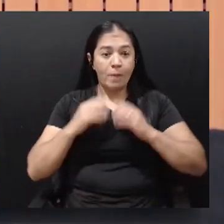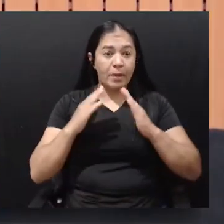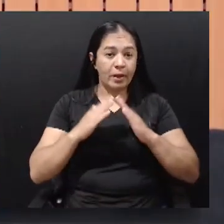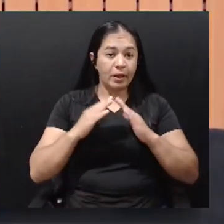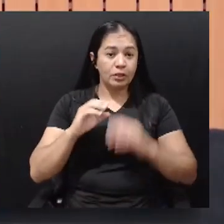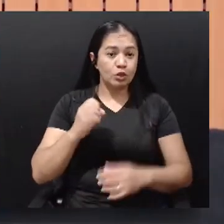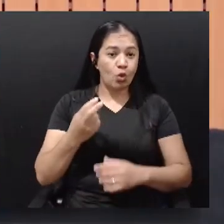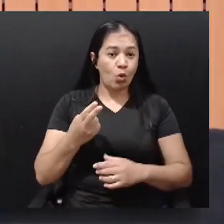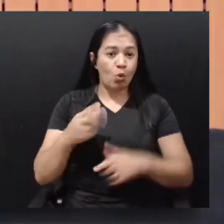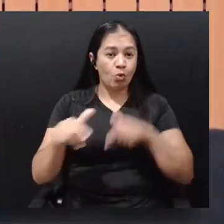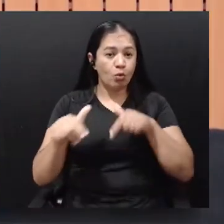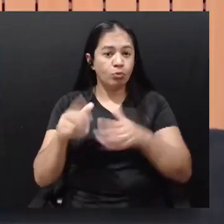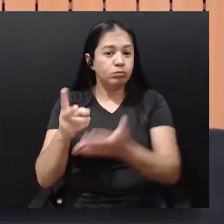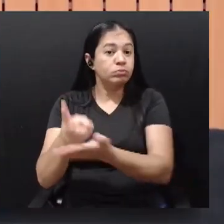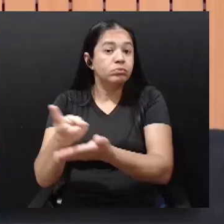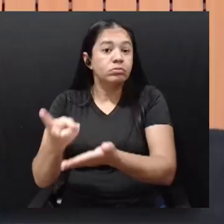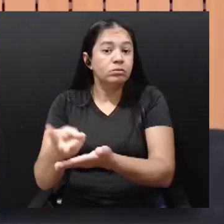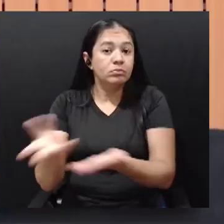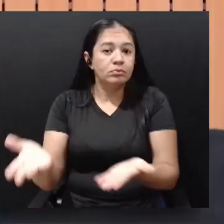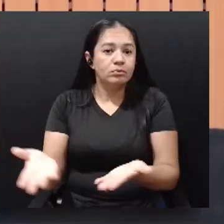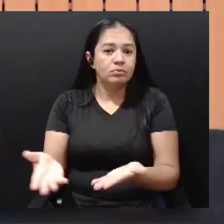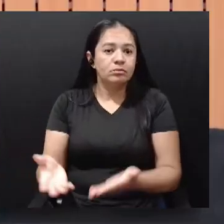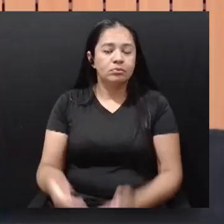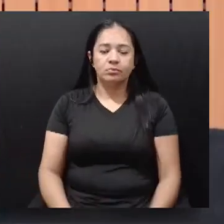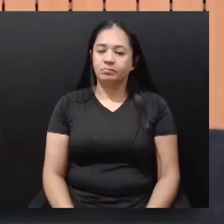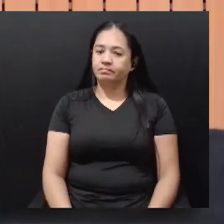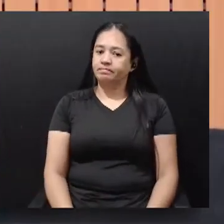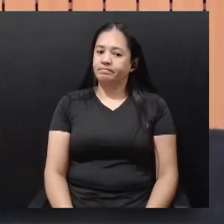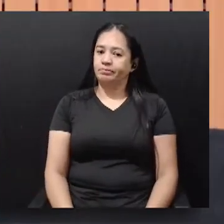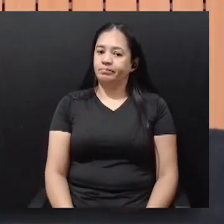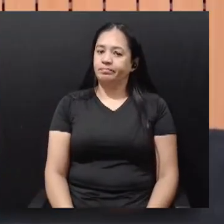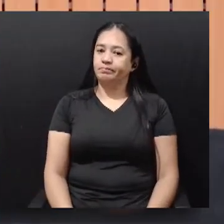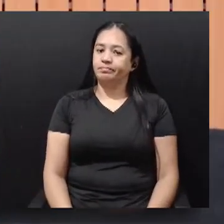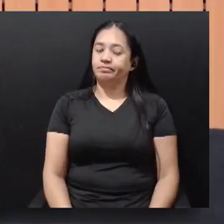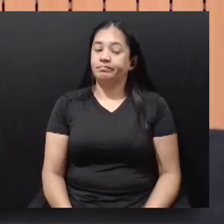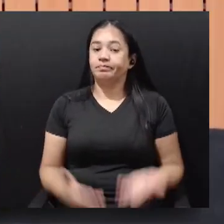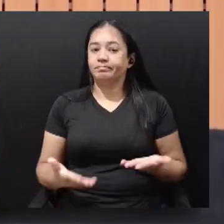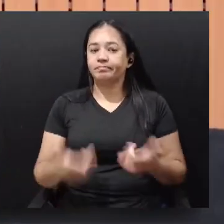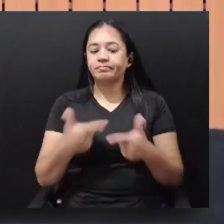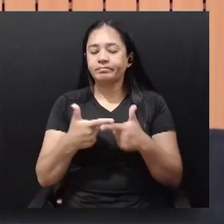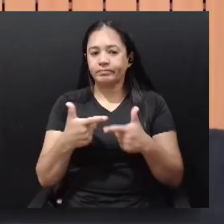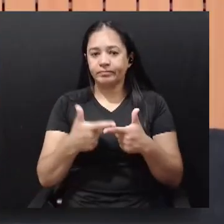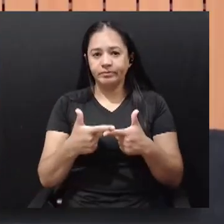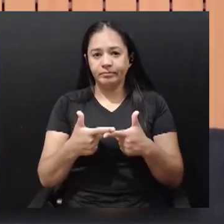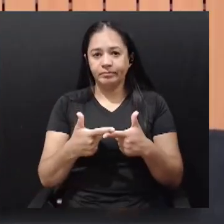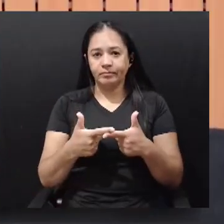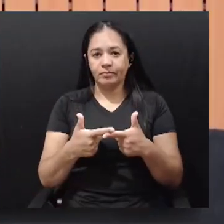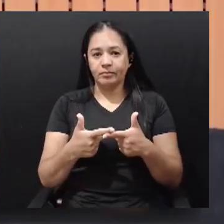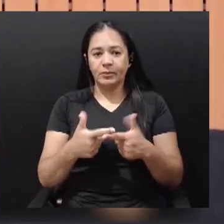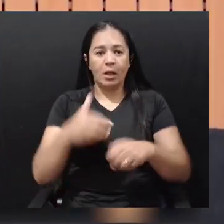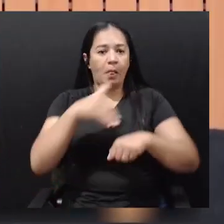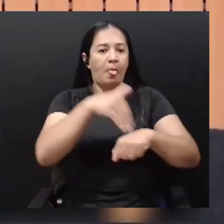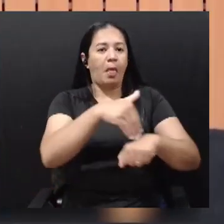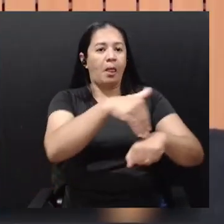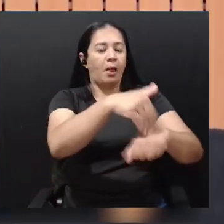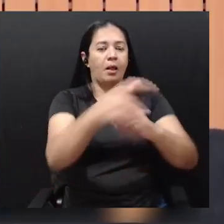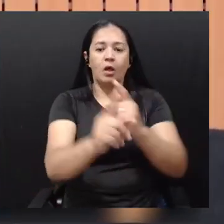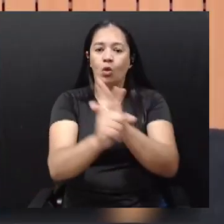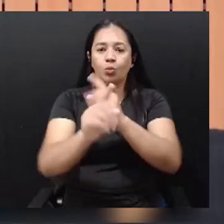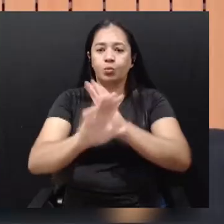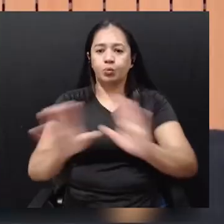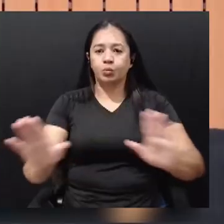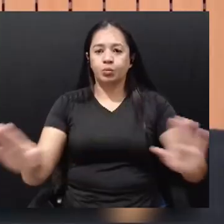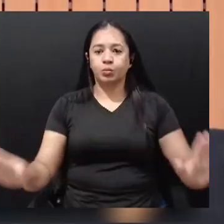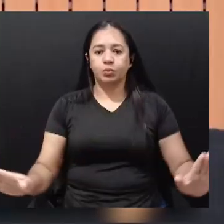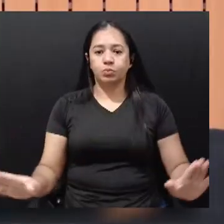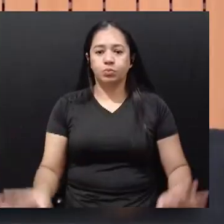dela? Ela gera contradições. Então, o problema não é vilanizar. Na questão da água, não se trata de